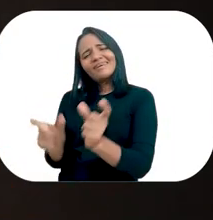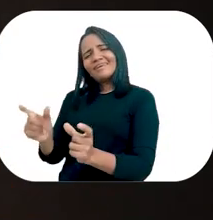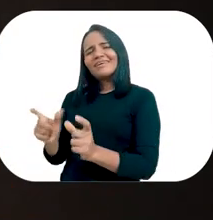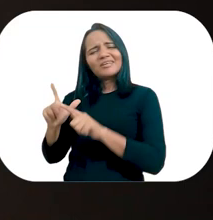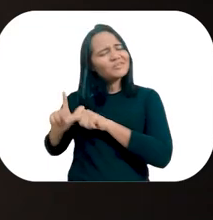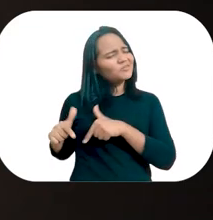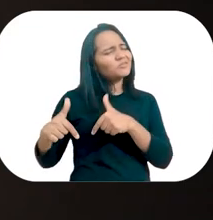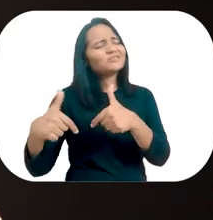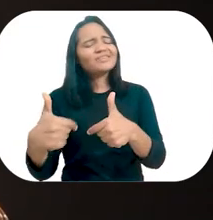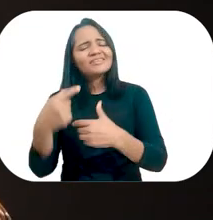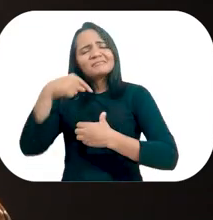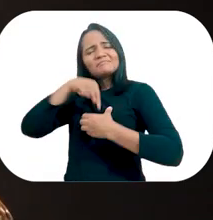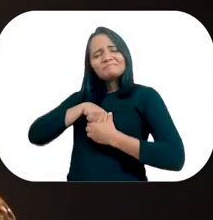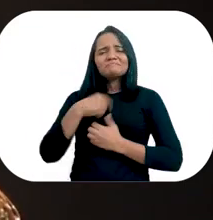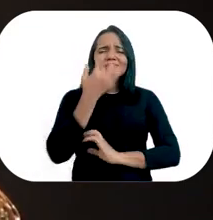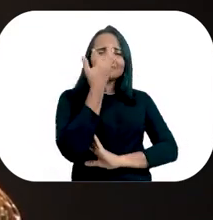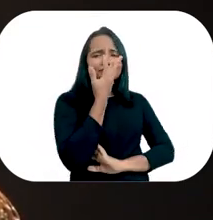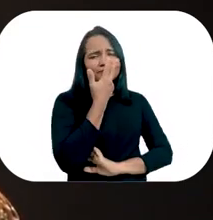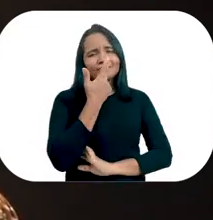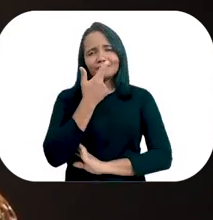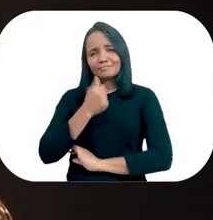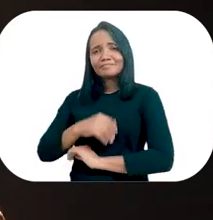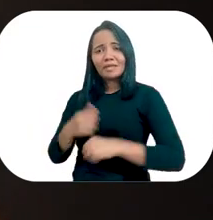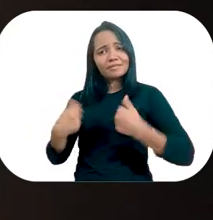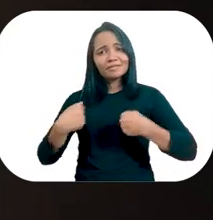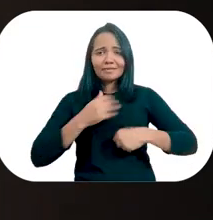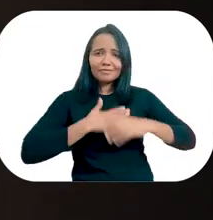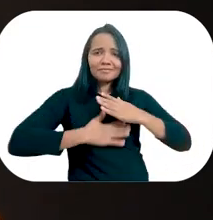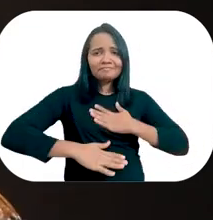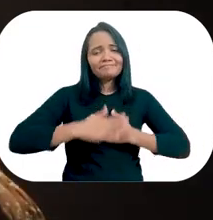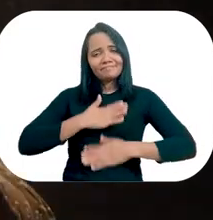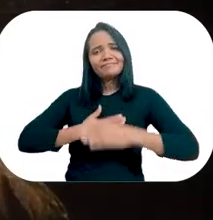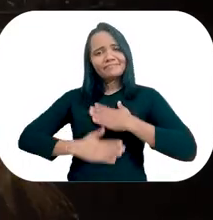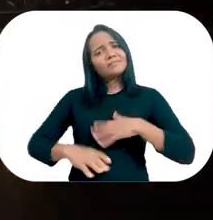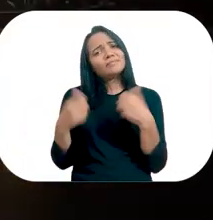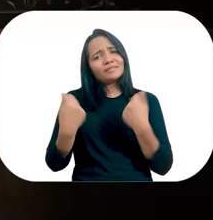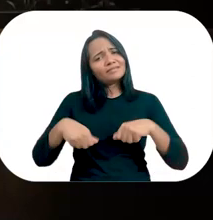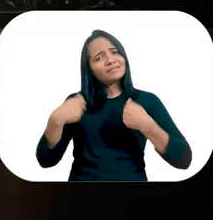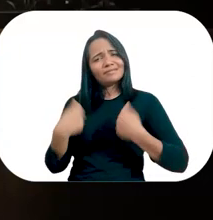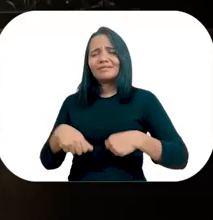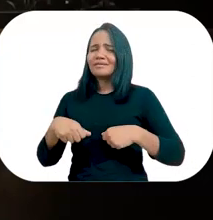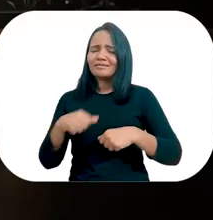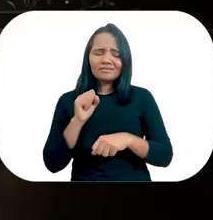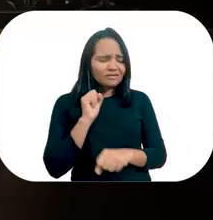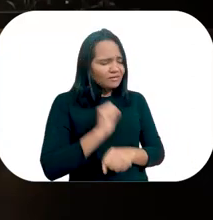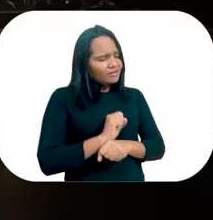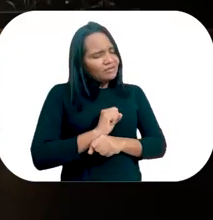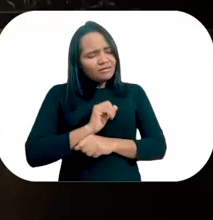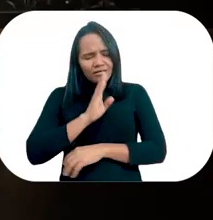fundo do peito. Precisam de um descanso, precisam de um